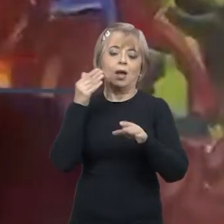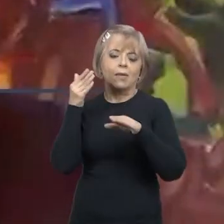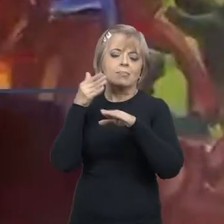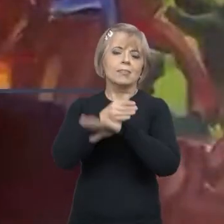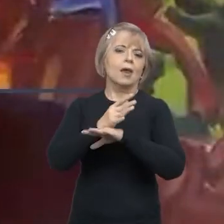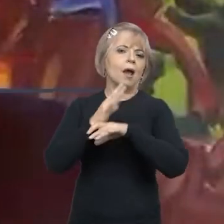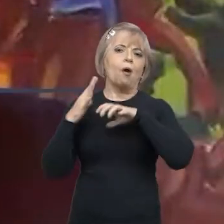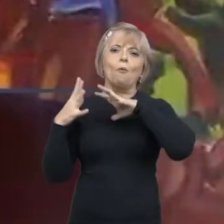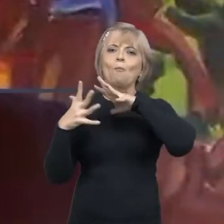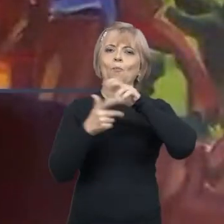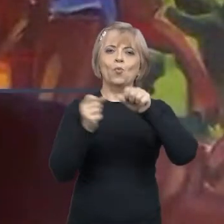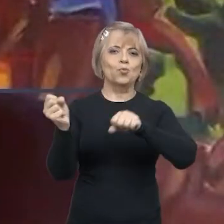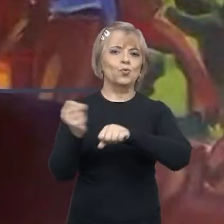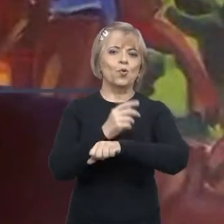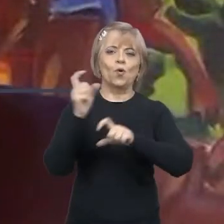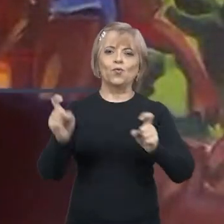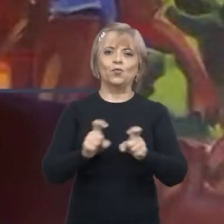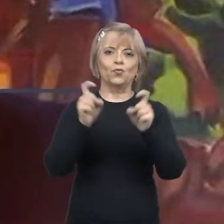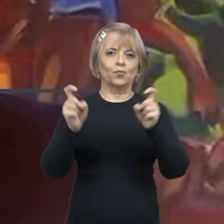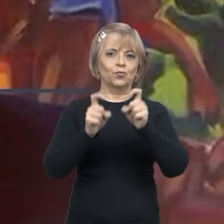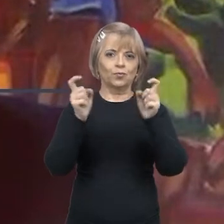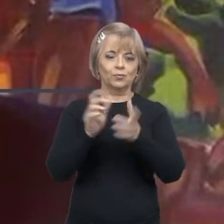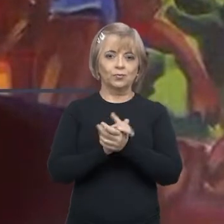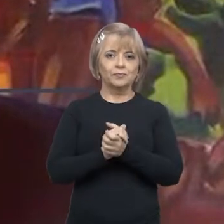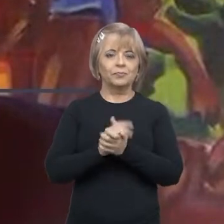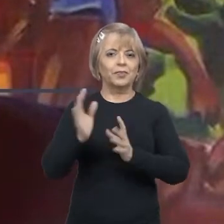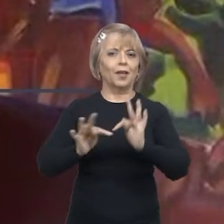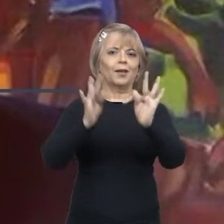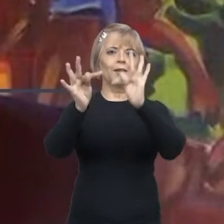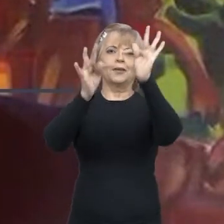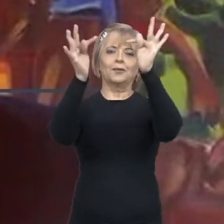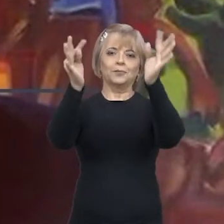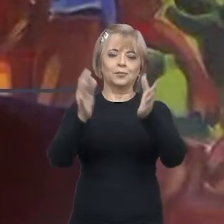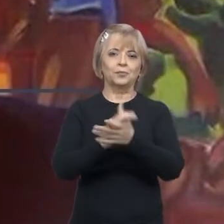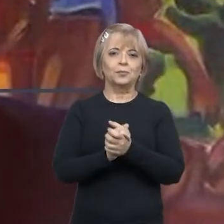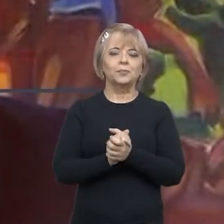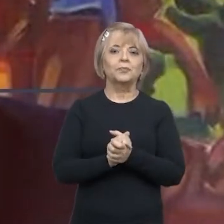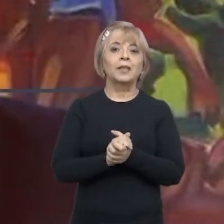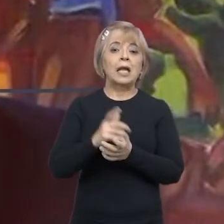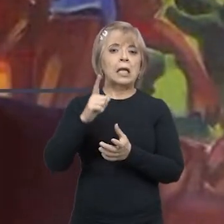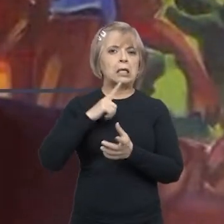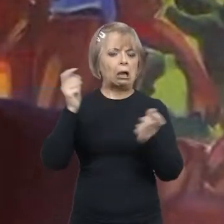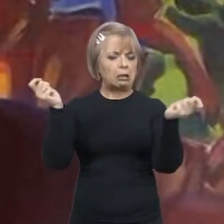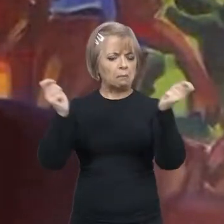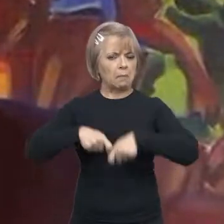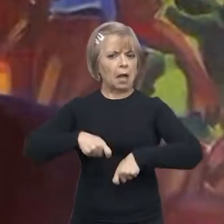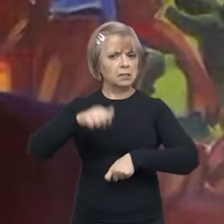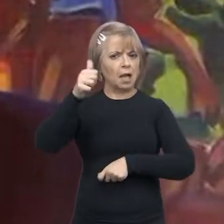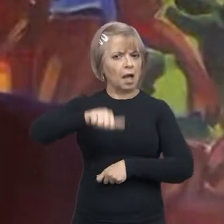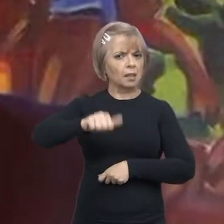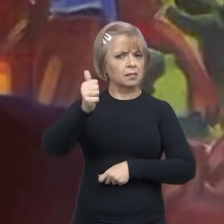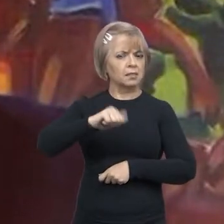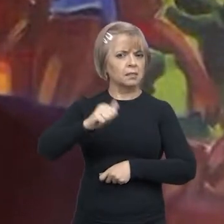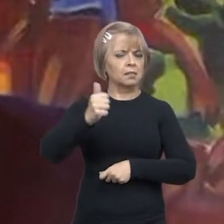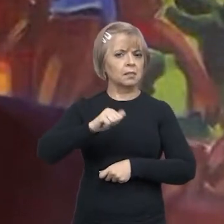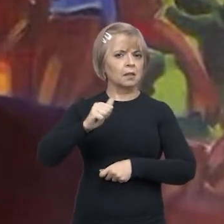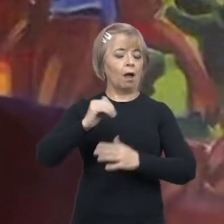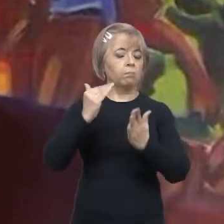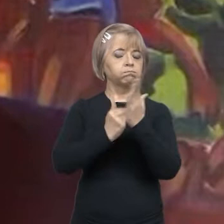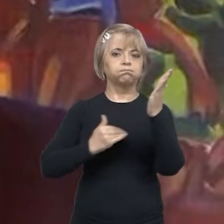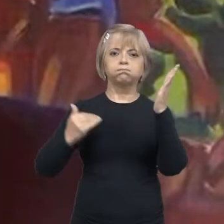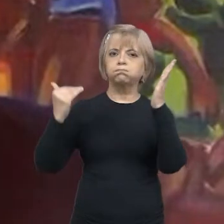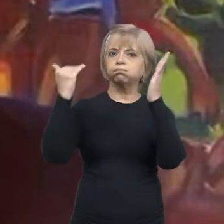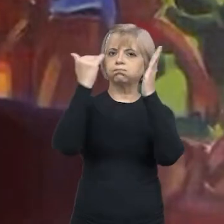entrar nesse novo mundo, que é um mundo digital, que é um mundo do algoritmo, que é um mundo de uma capacidade de análise que transcende